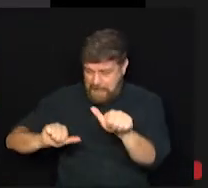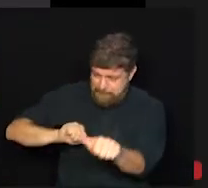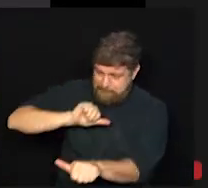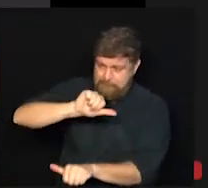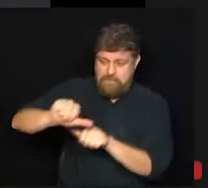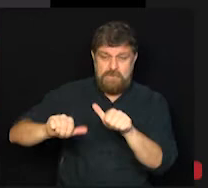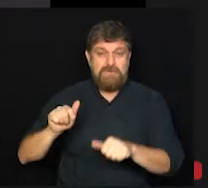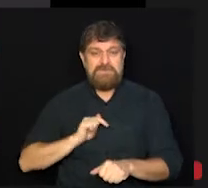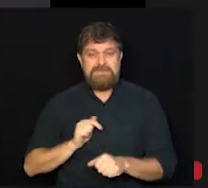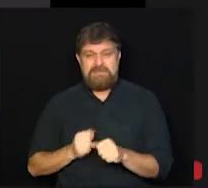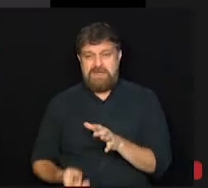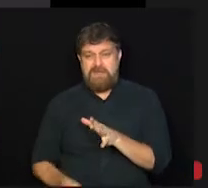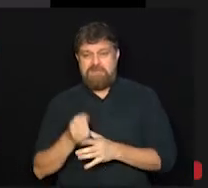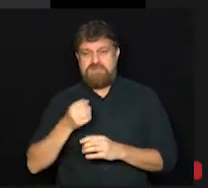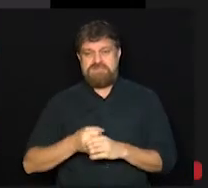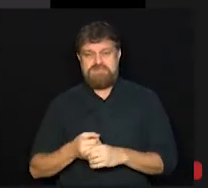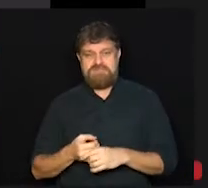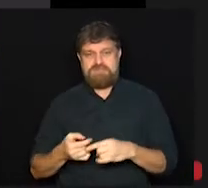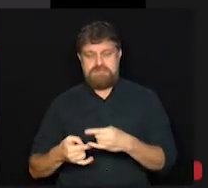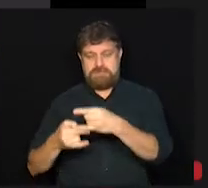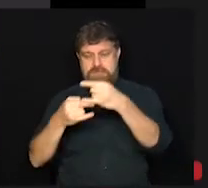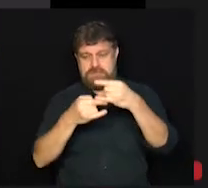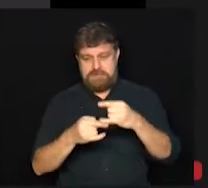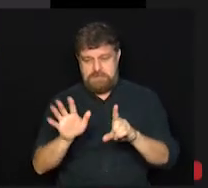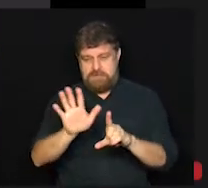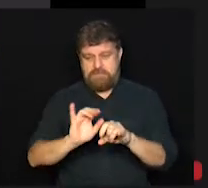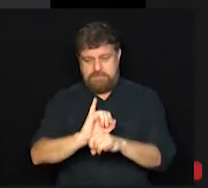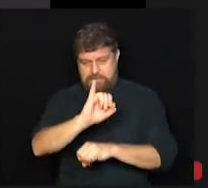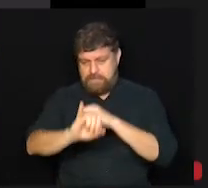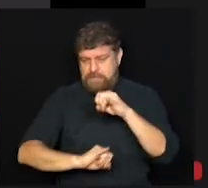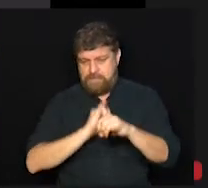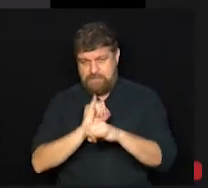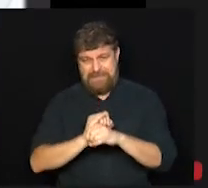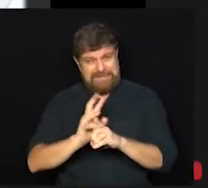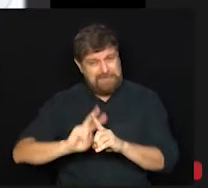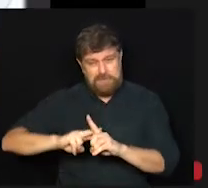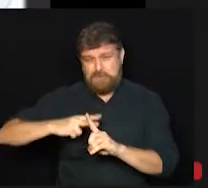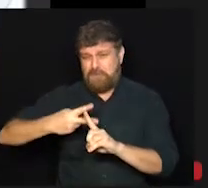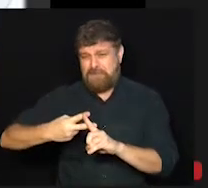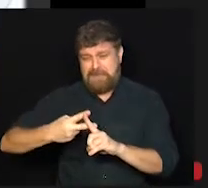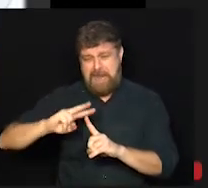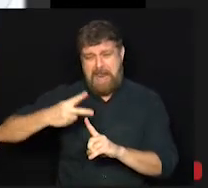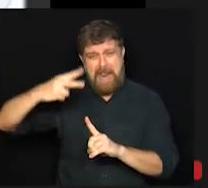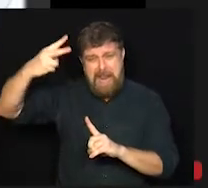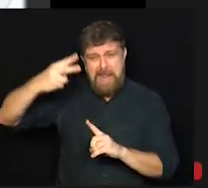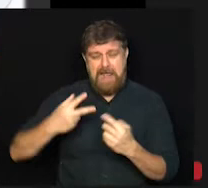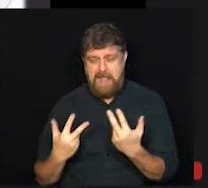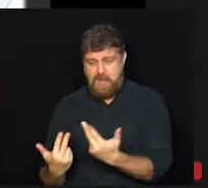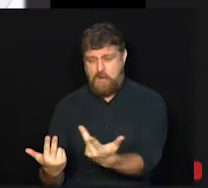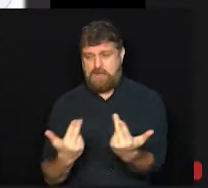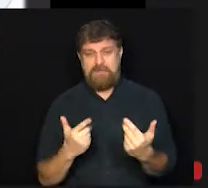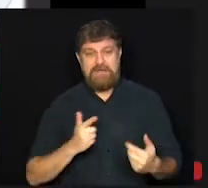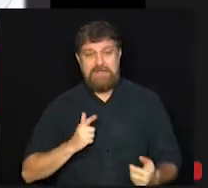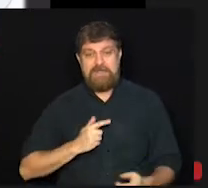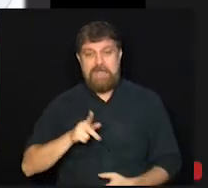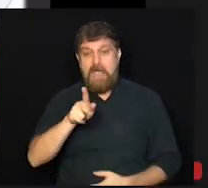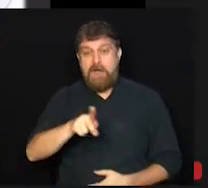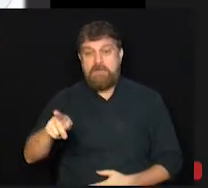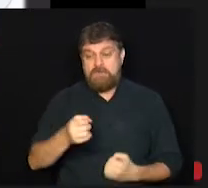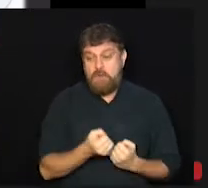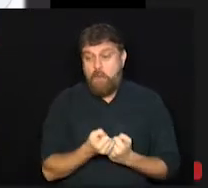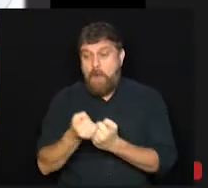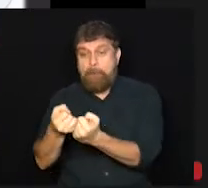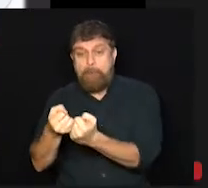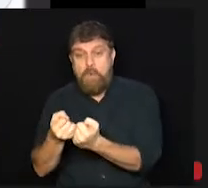coisas acontecendo online, e isso teve que se acentuar, como todo mundo, e criar um grande programa de apoio aos professores,